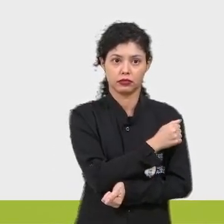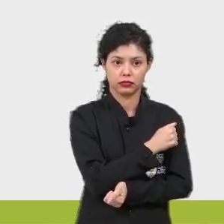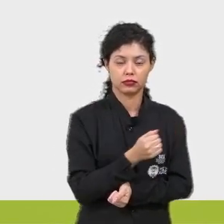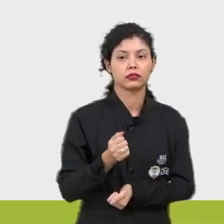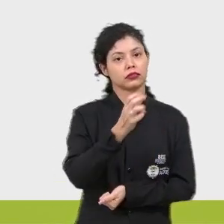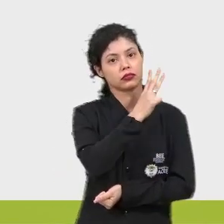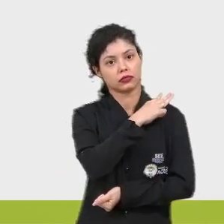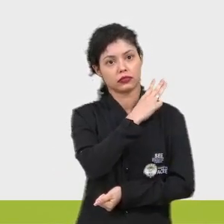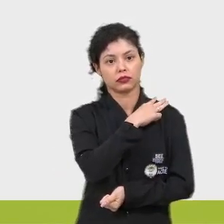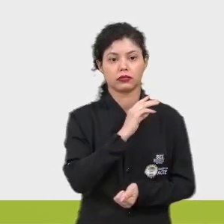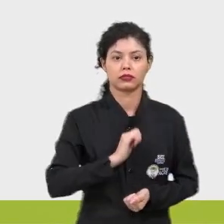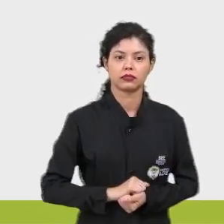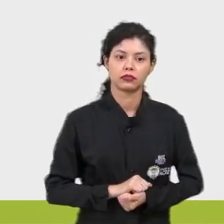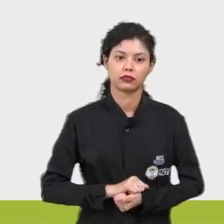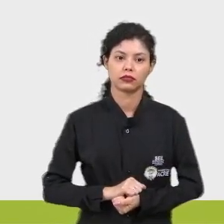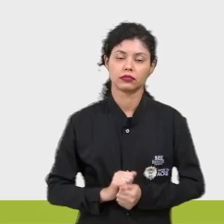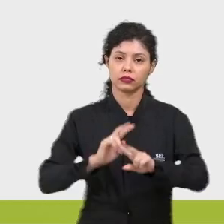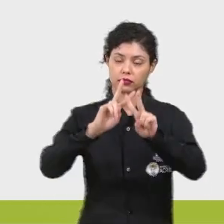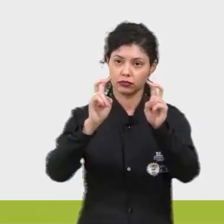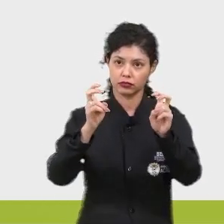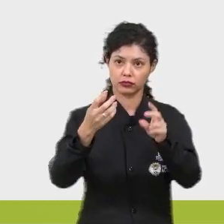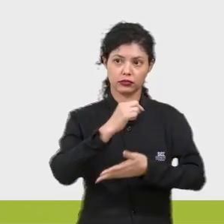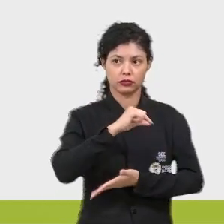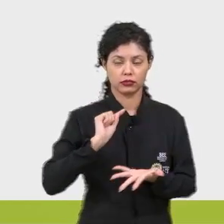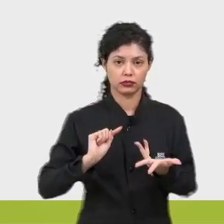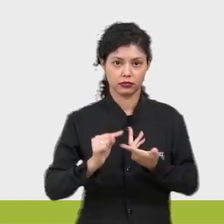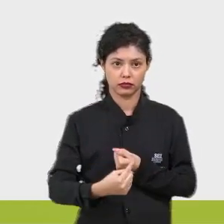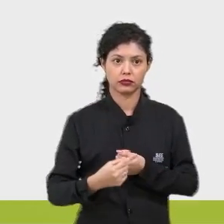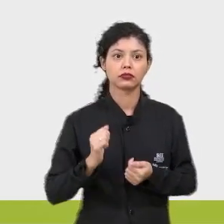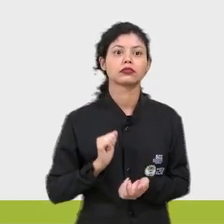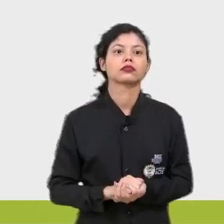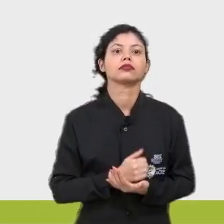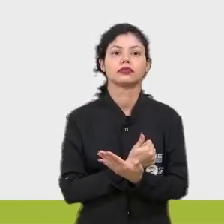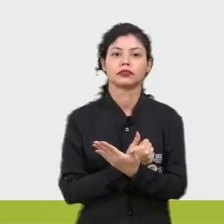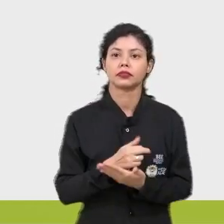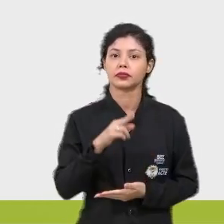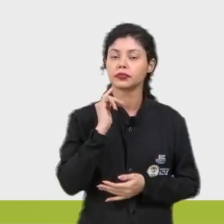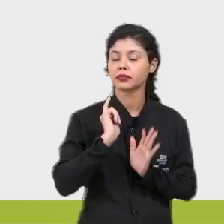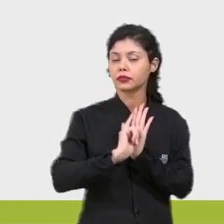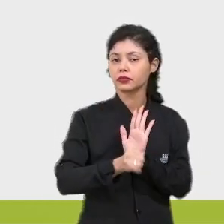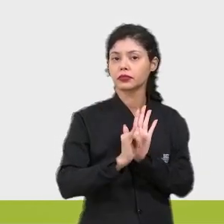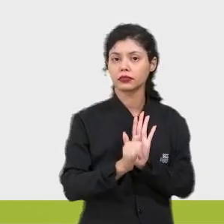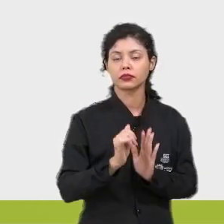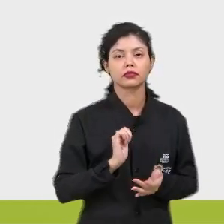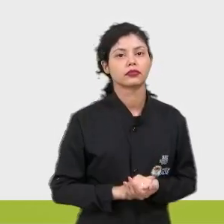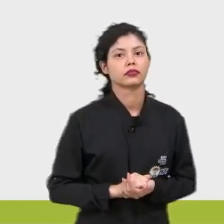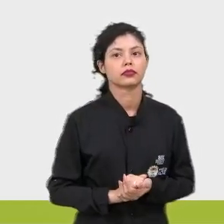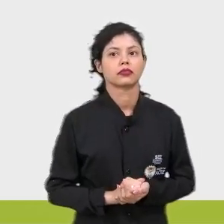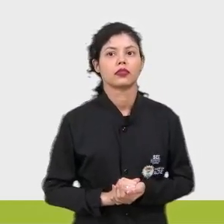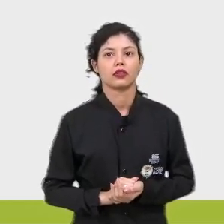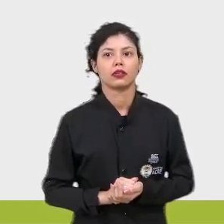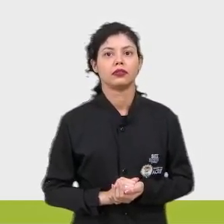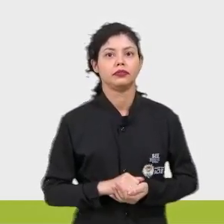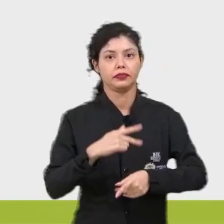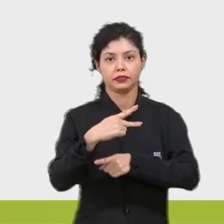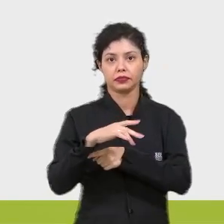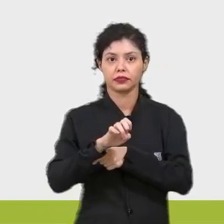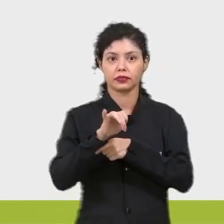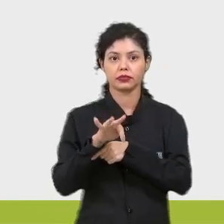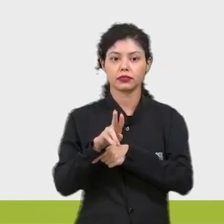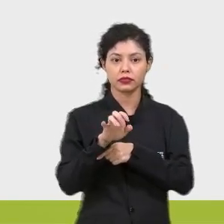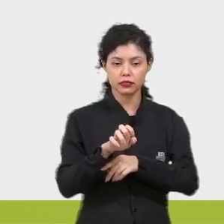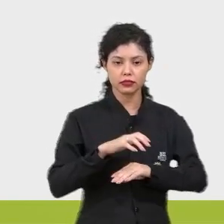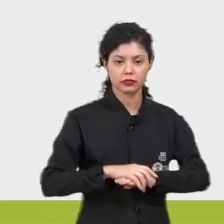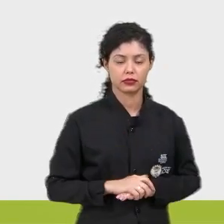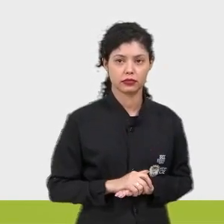3ª série do ensino médio, sobre os elementos da narração. Ela usava a palavra, a sigla PENT, né? O